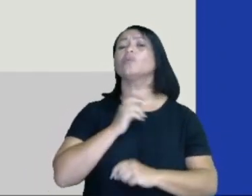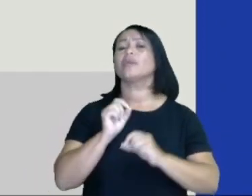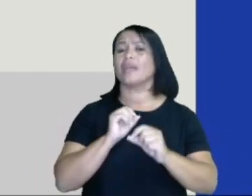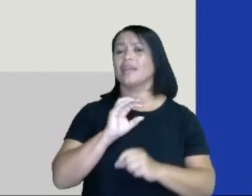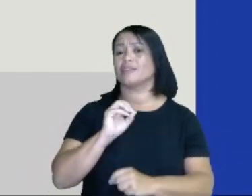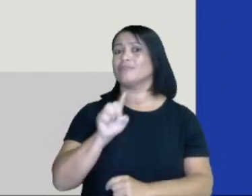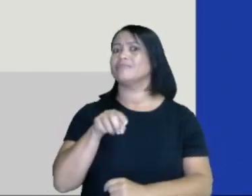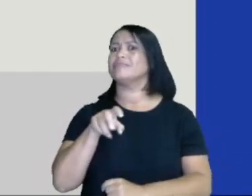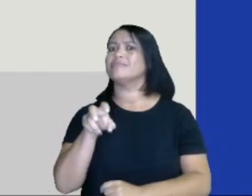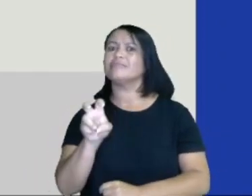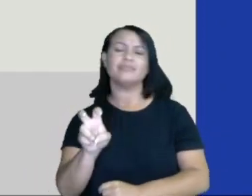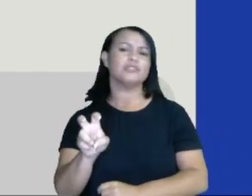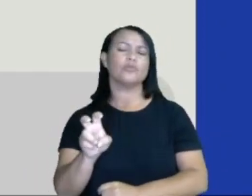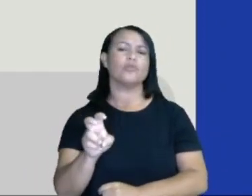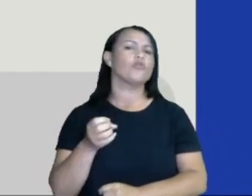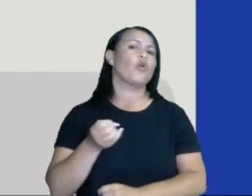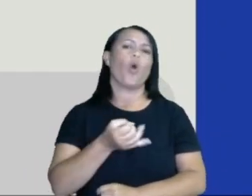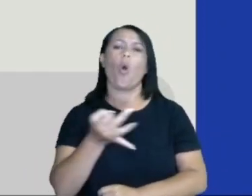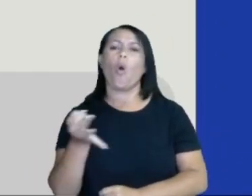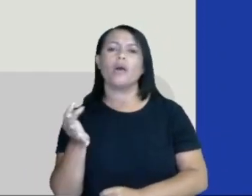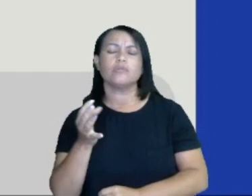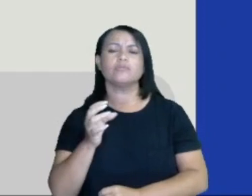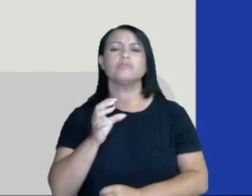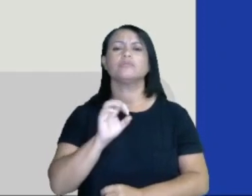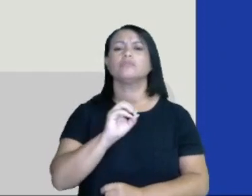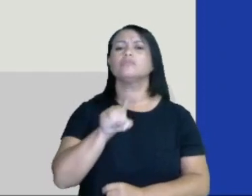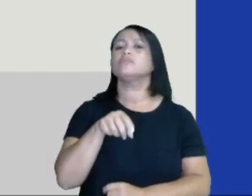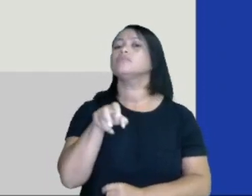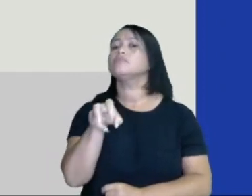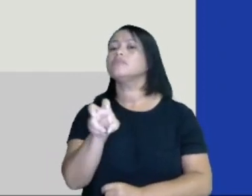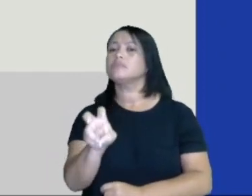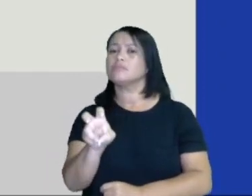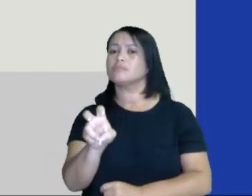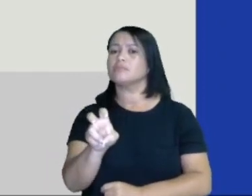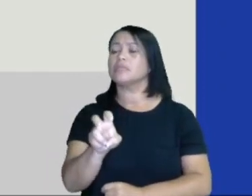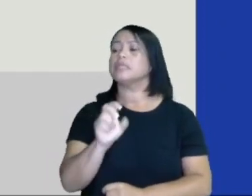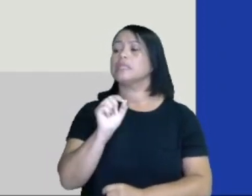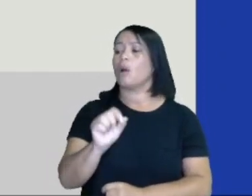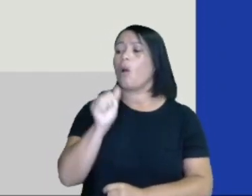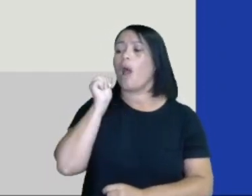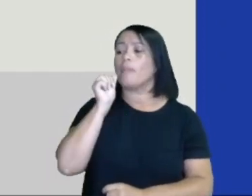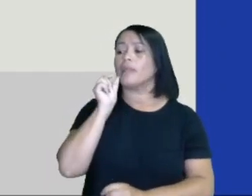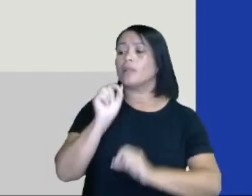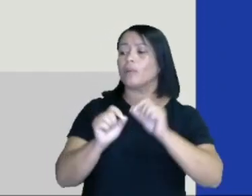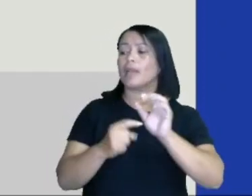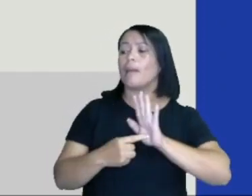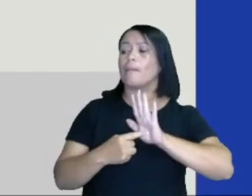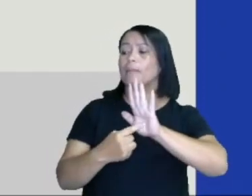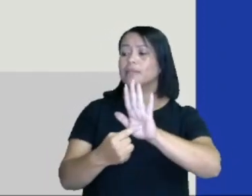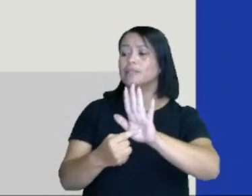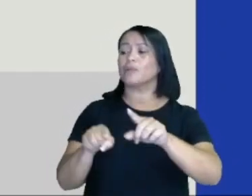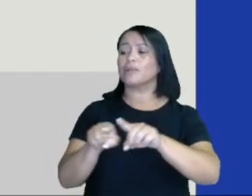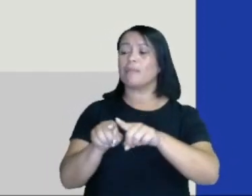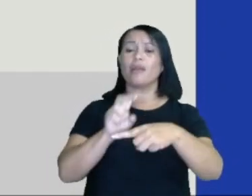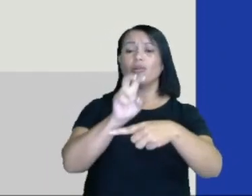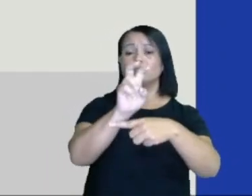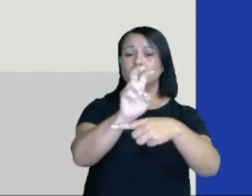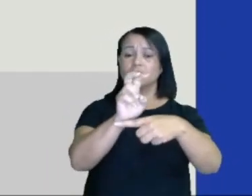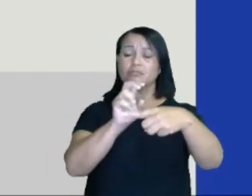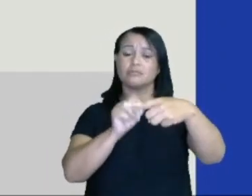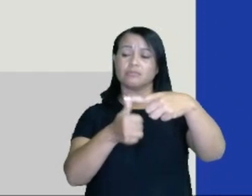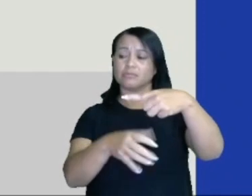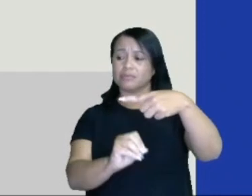5/10. Ficou 5/10. Carolina representou em forma de